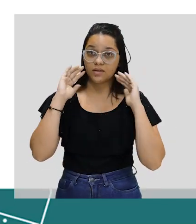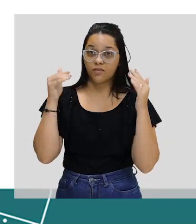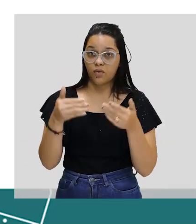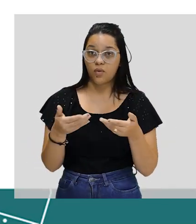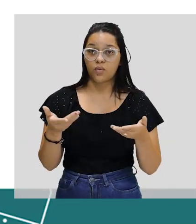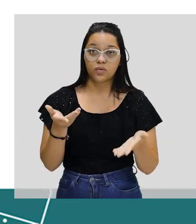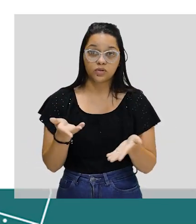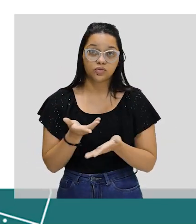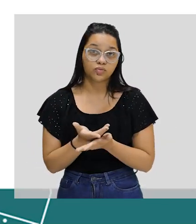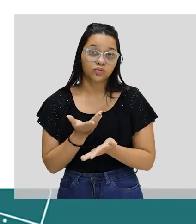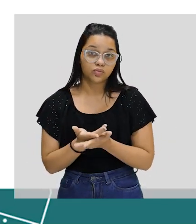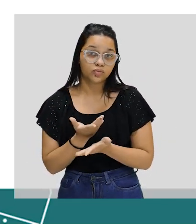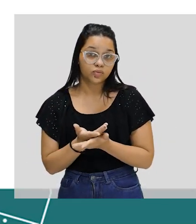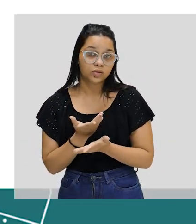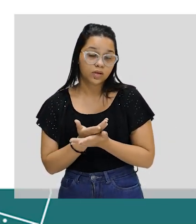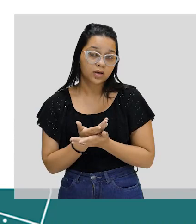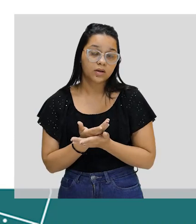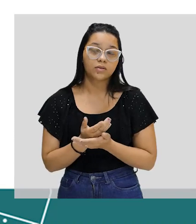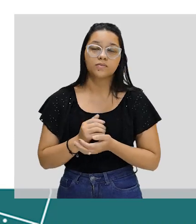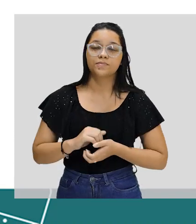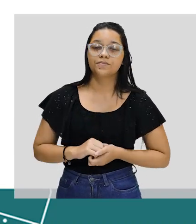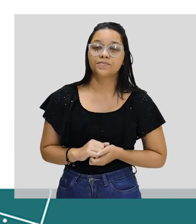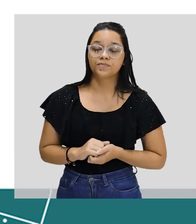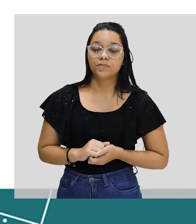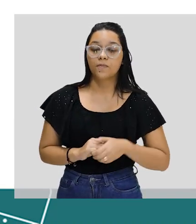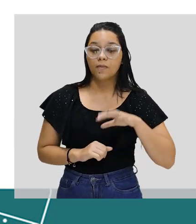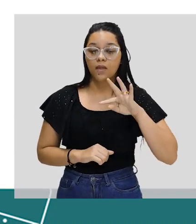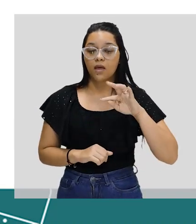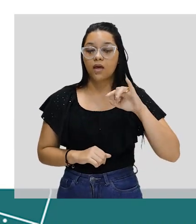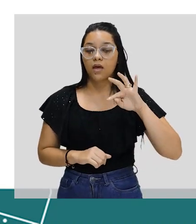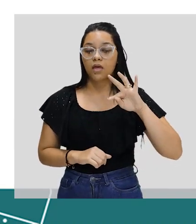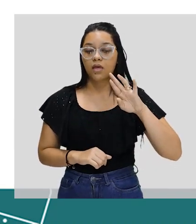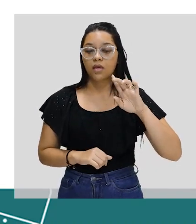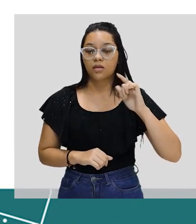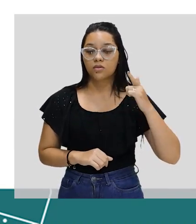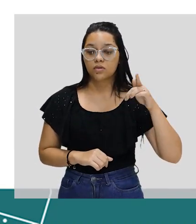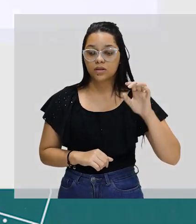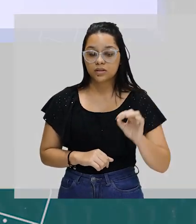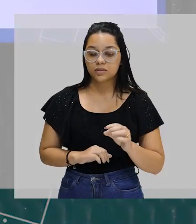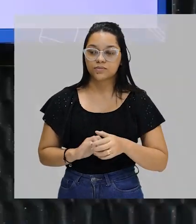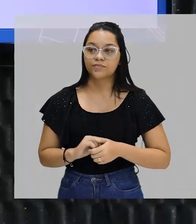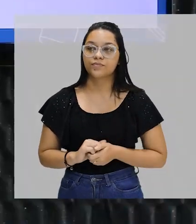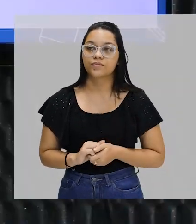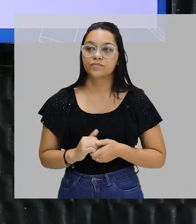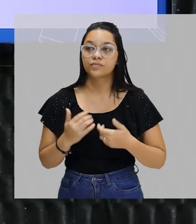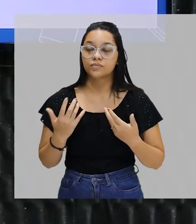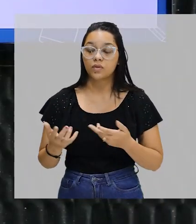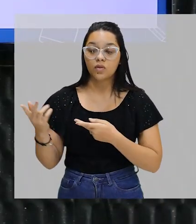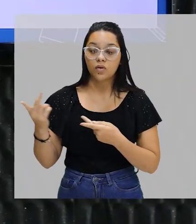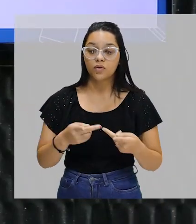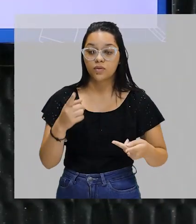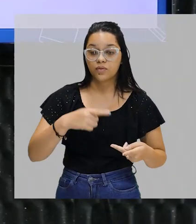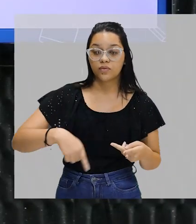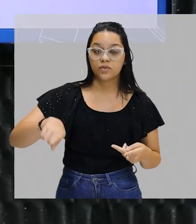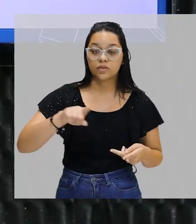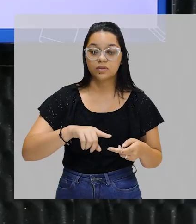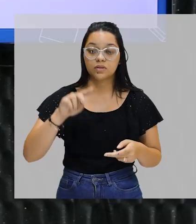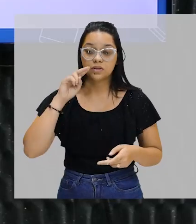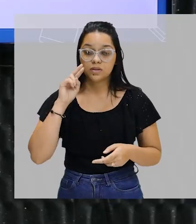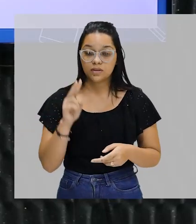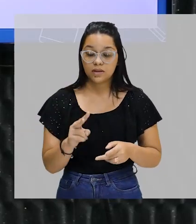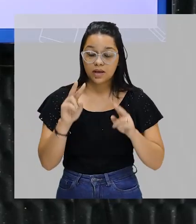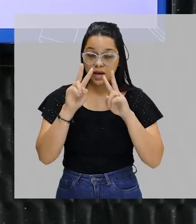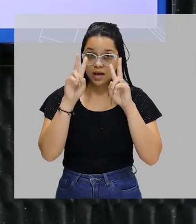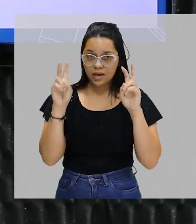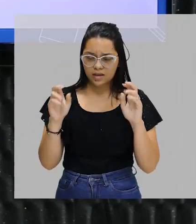estaremos abordando na nossa aula, a titulação, certo? Então, convido vocês a prestarem bem atenção